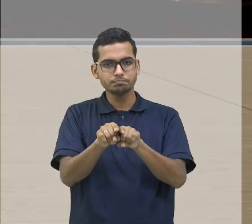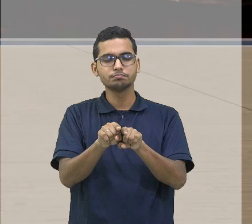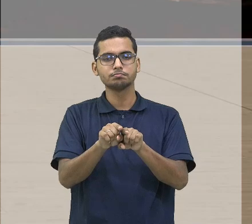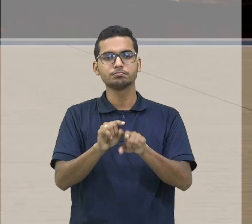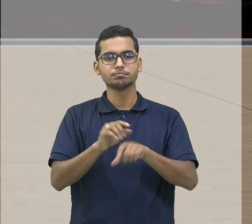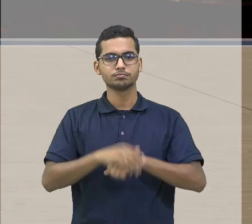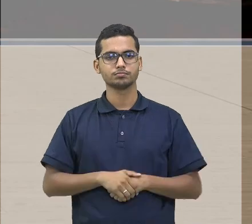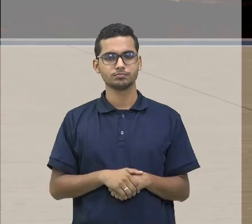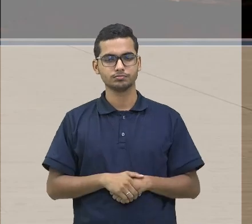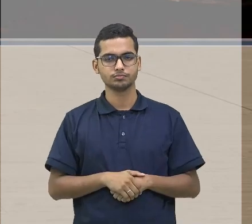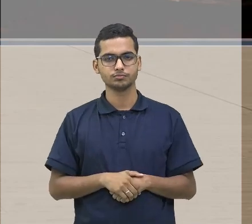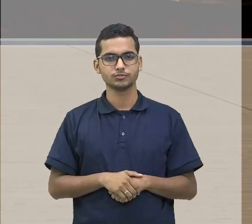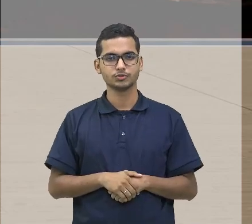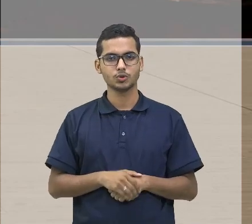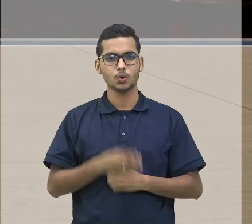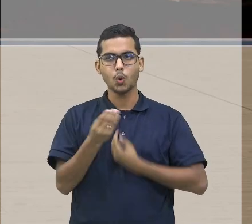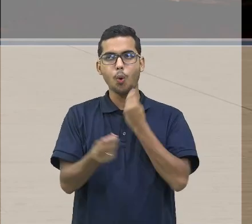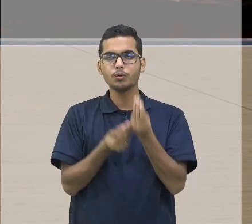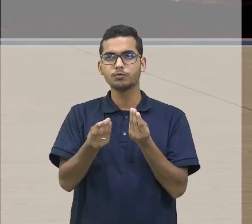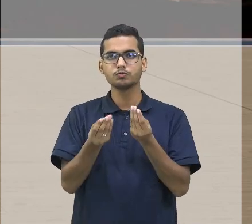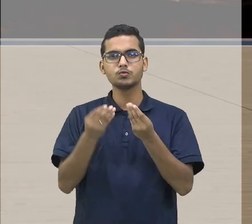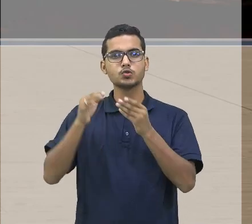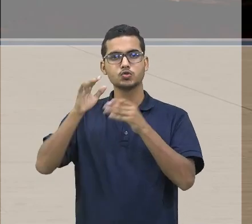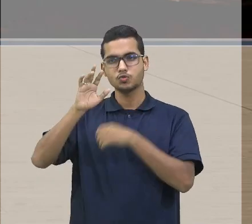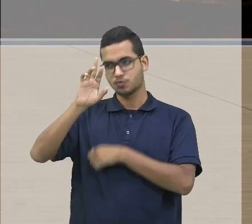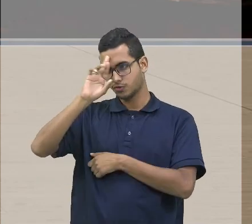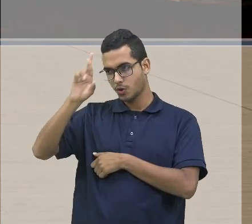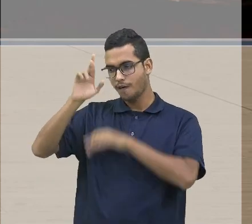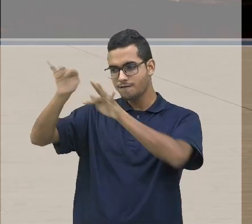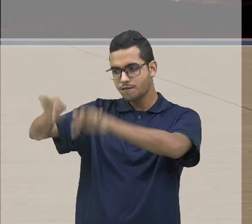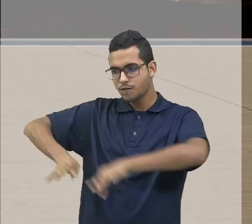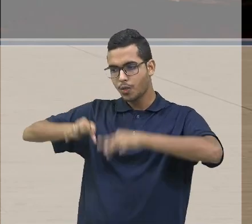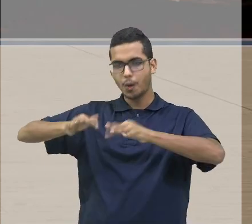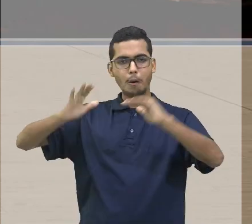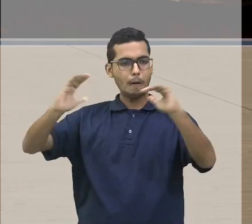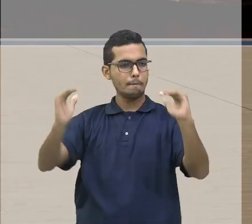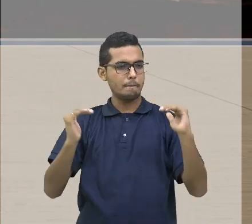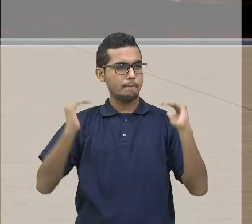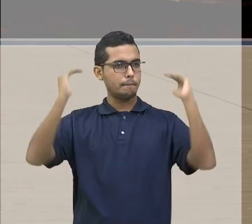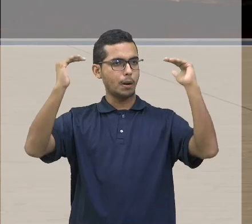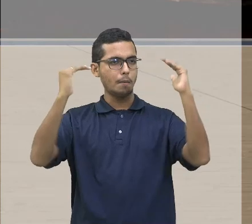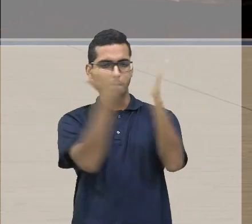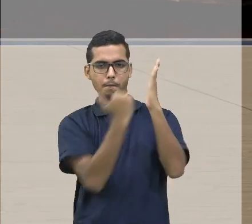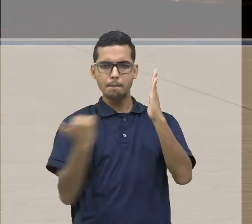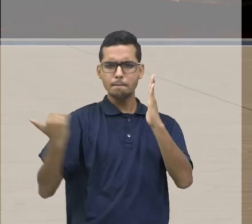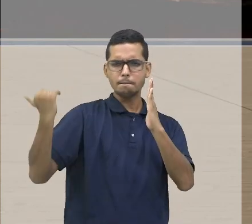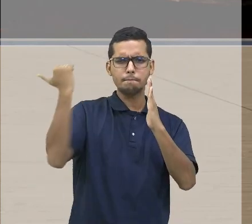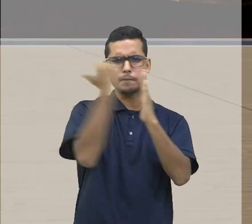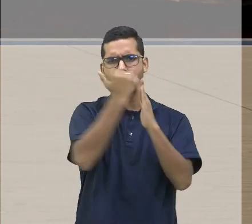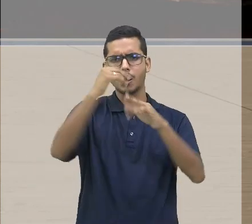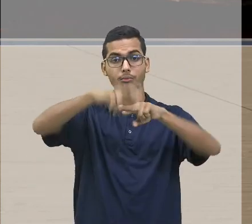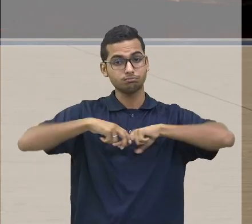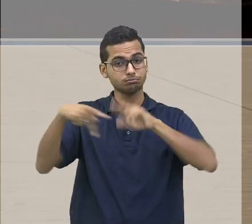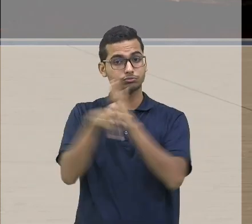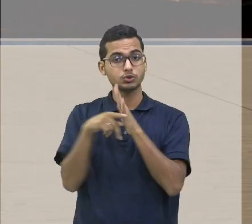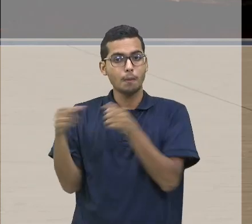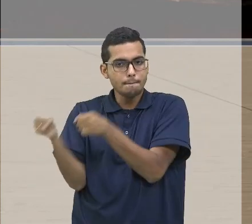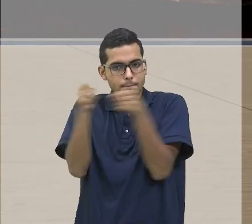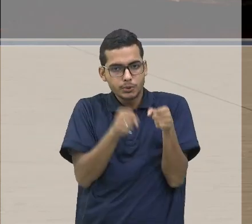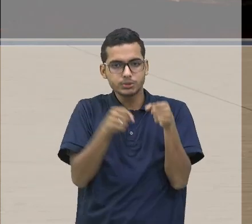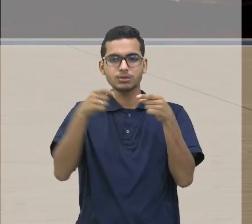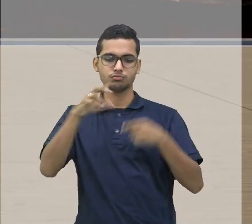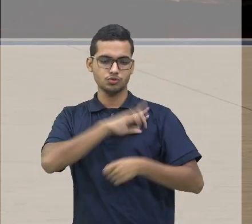grande senhora feudal. Grande senhora feudal. Por quê? Porque ela detinha muito poder político, econômico, religioso